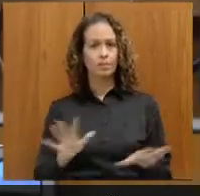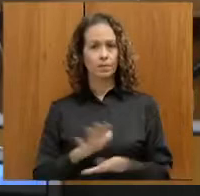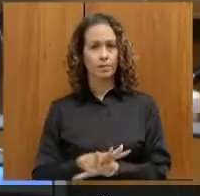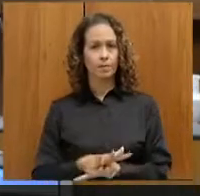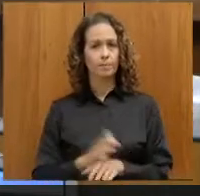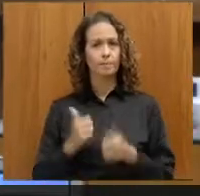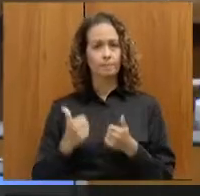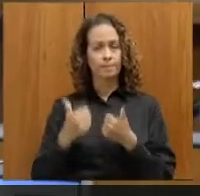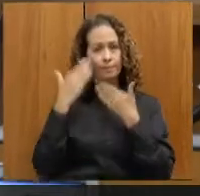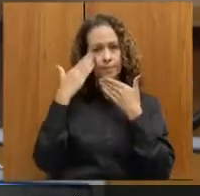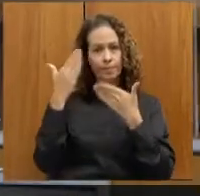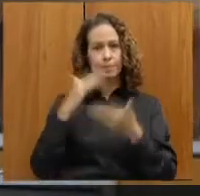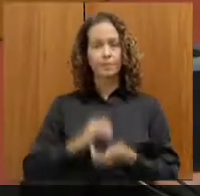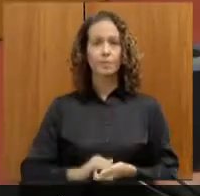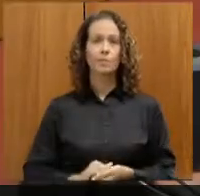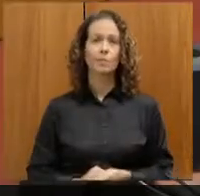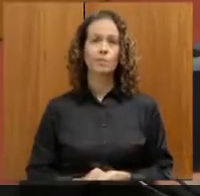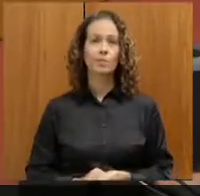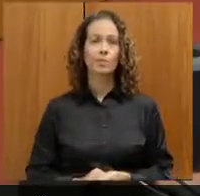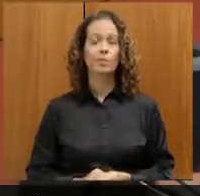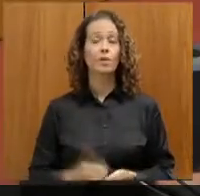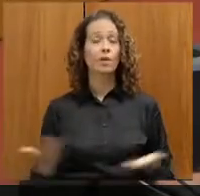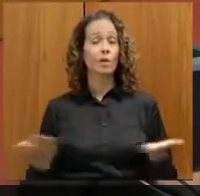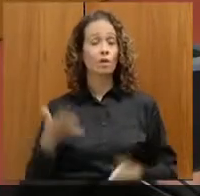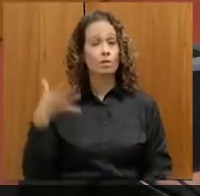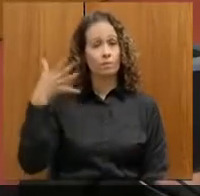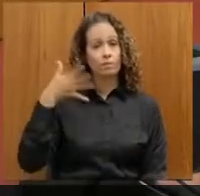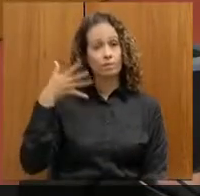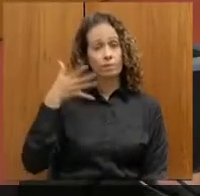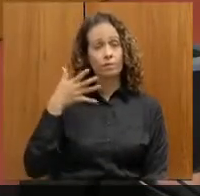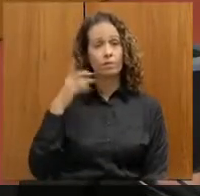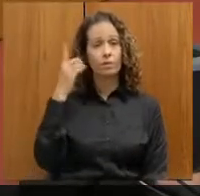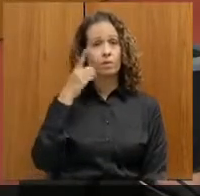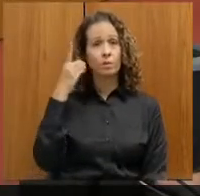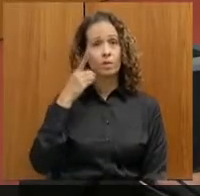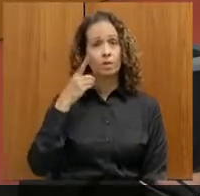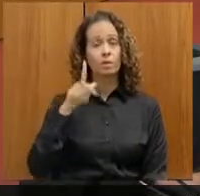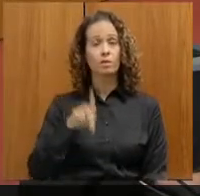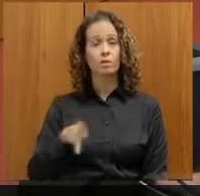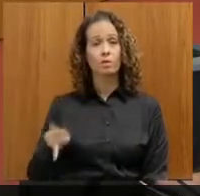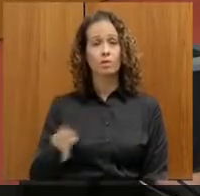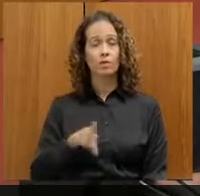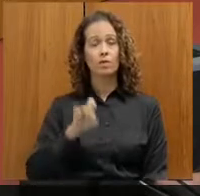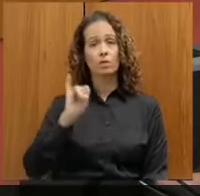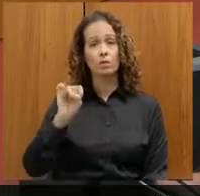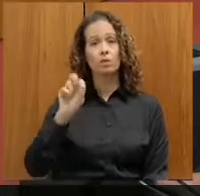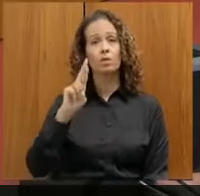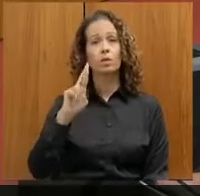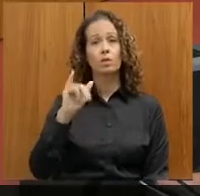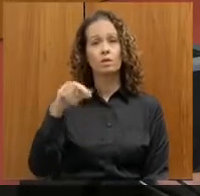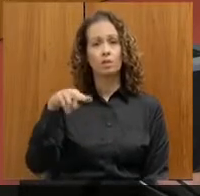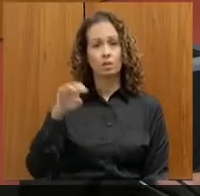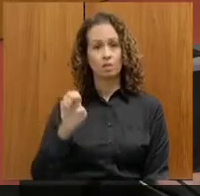de mercado com a palavra o deputado Professor Irineu